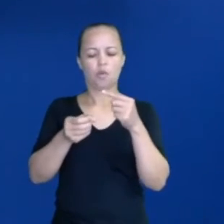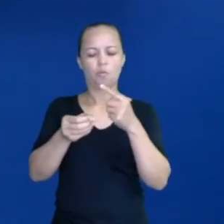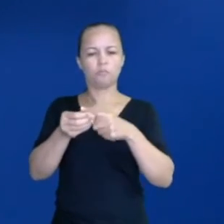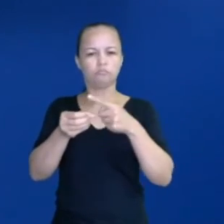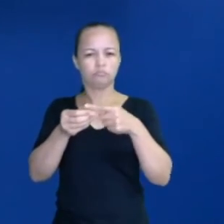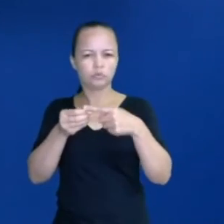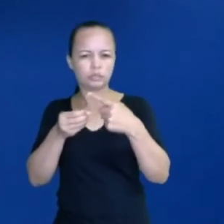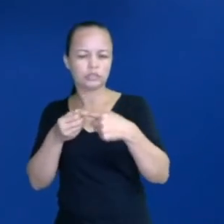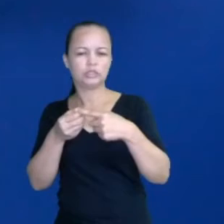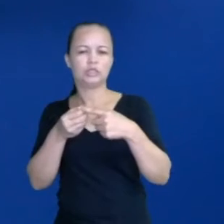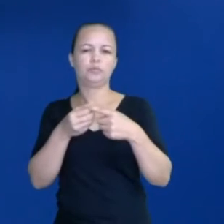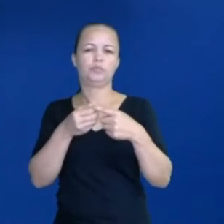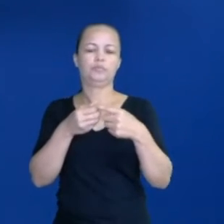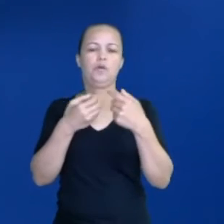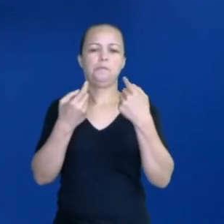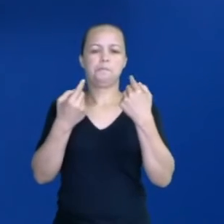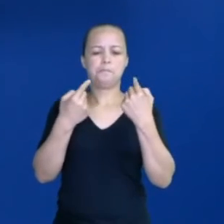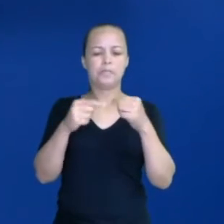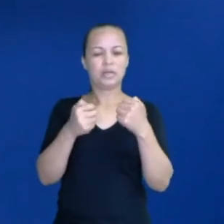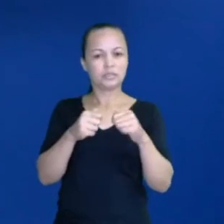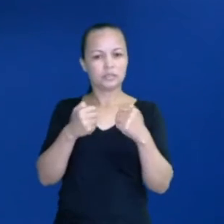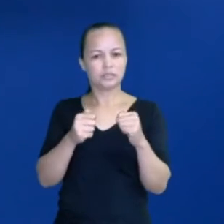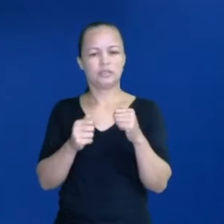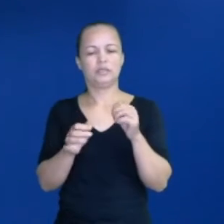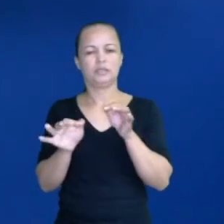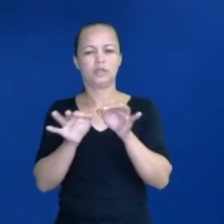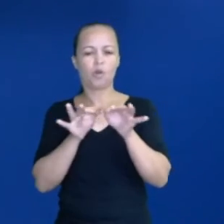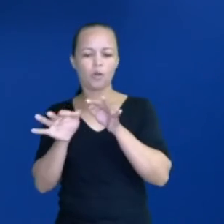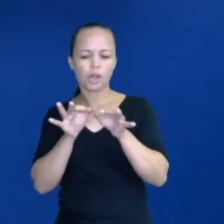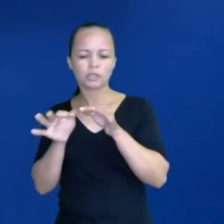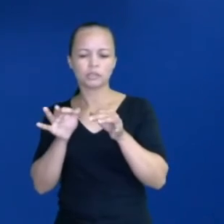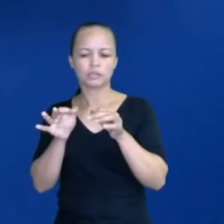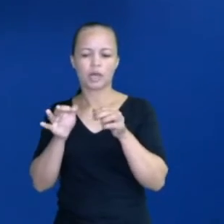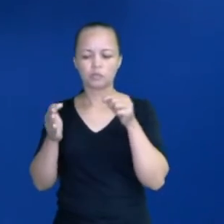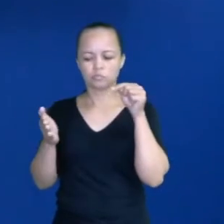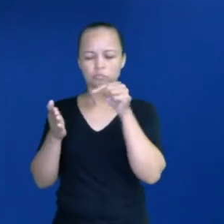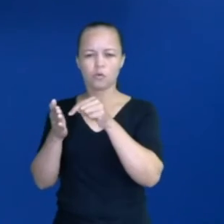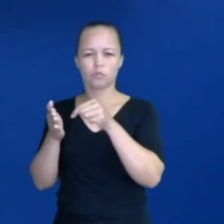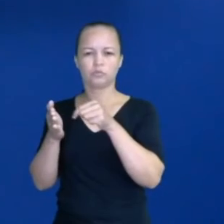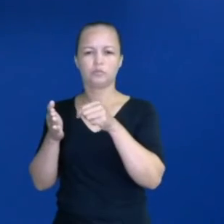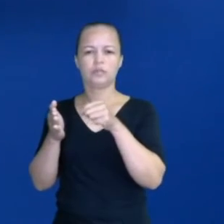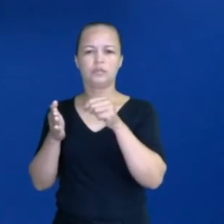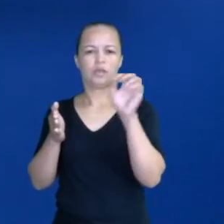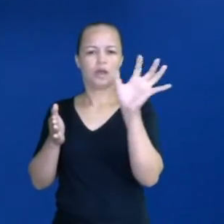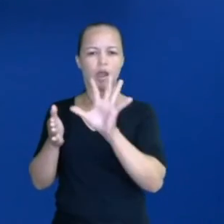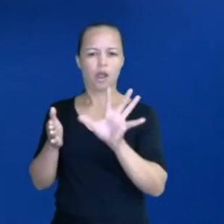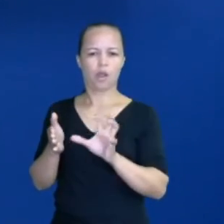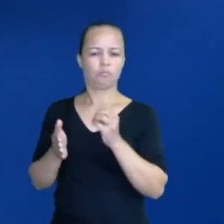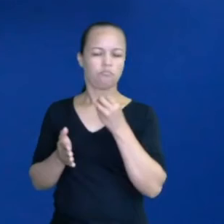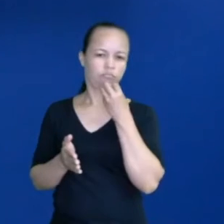ter pontos chaves para ser elaborado um bom mapa, tá?